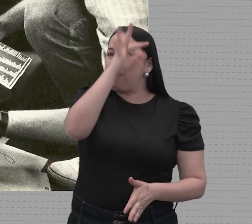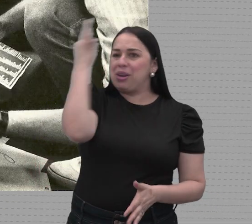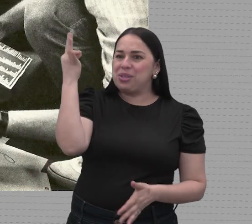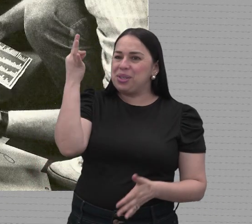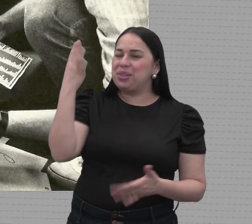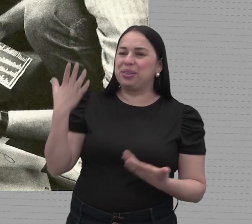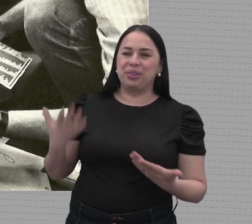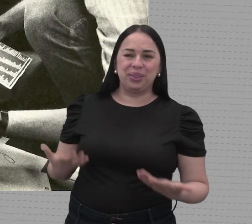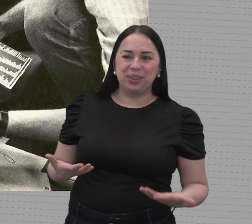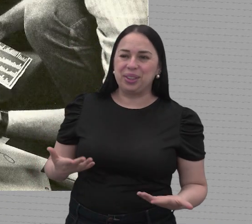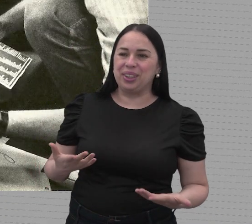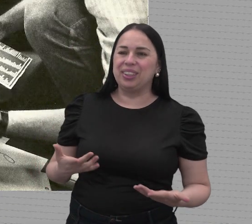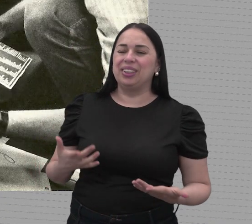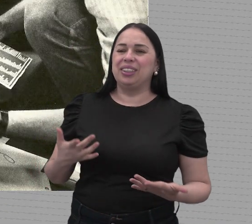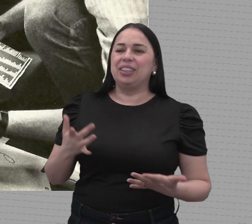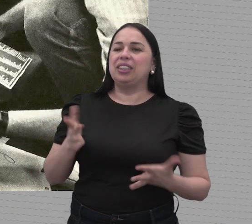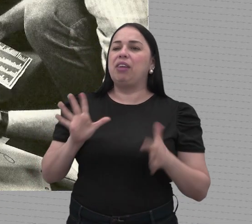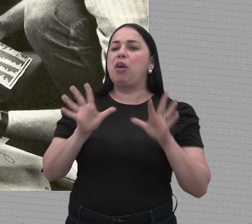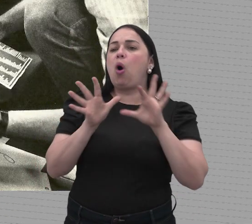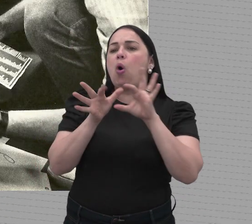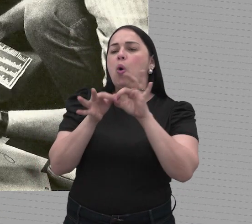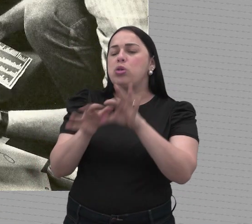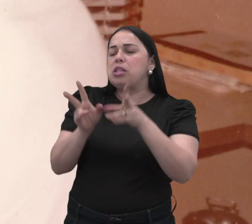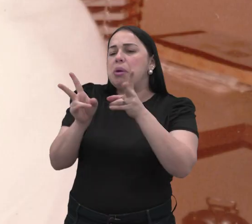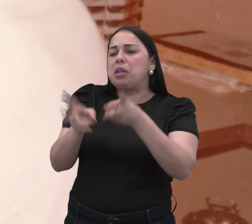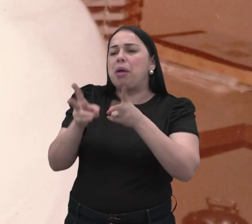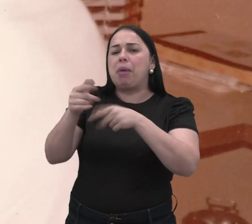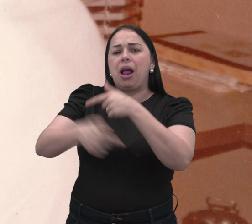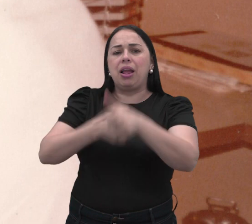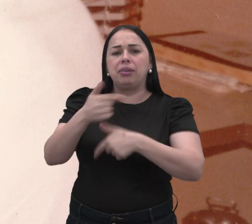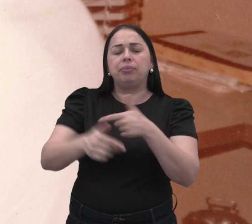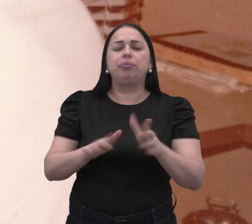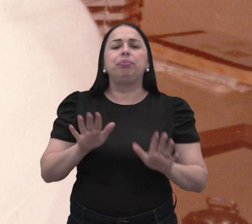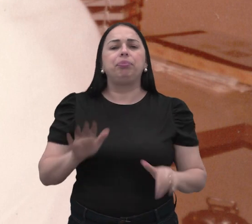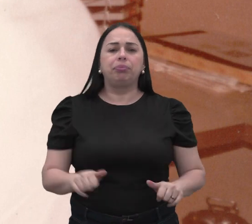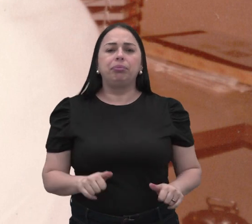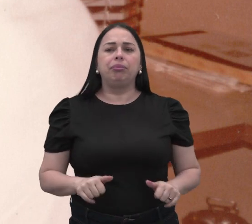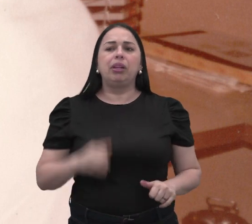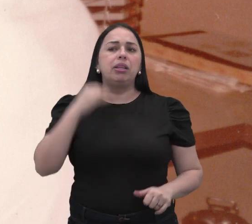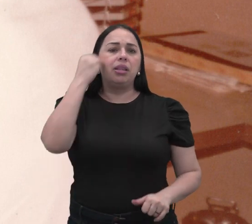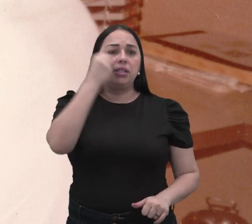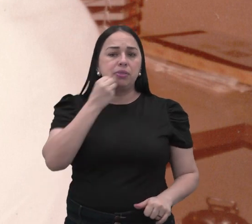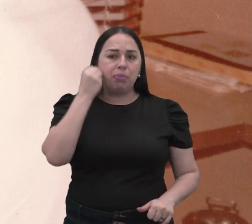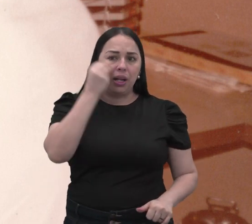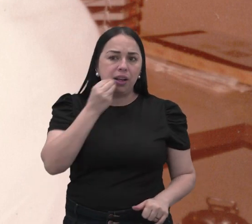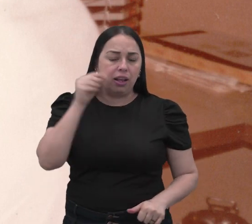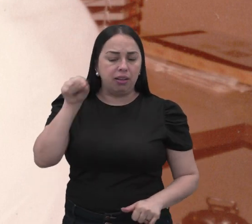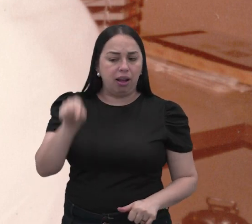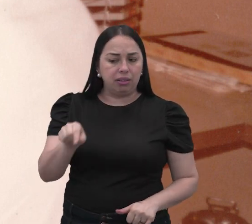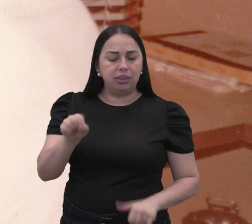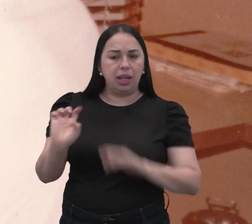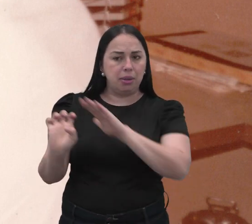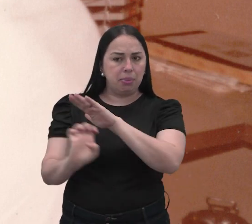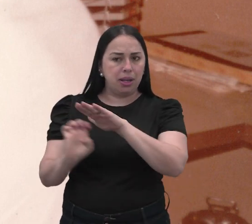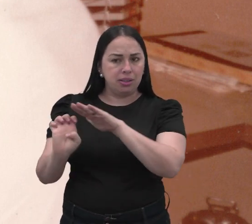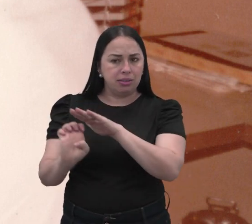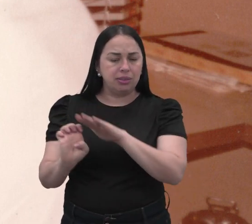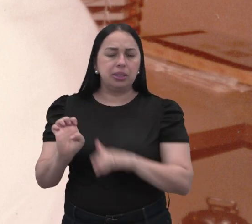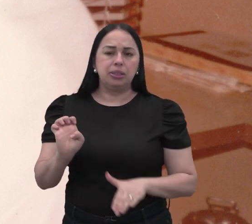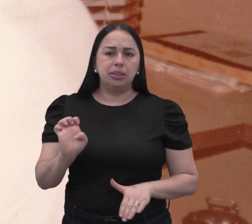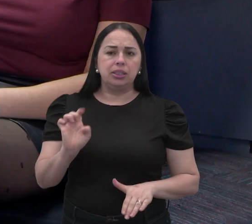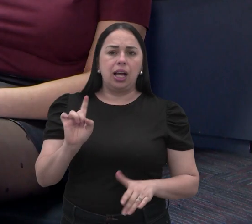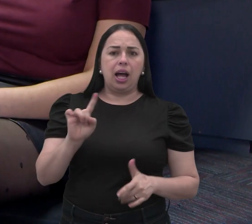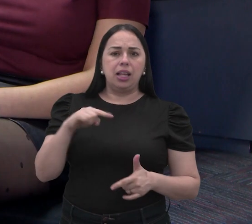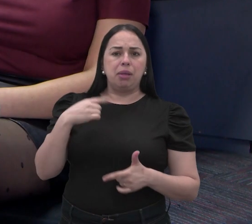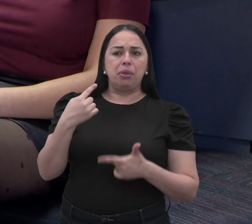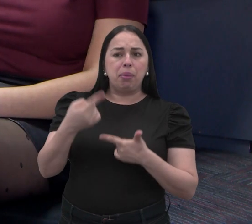Total. teve todo o contexto para você continuar, né? Exato. E aí, a sua experiência na Estéreo Vale fez com que